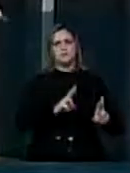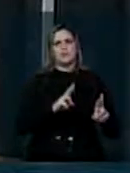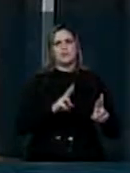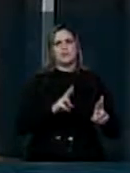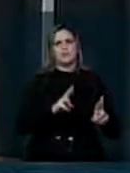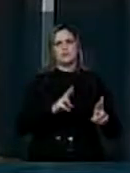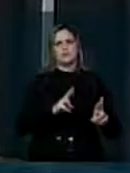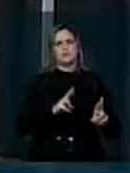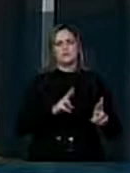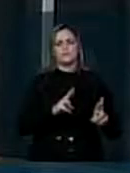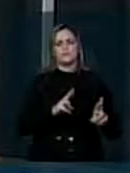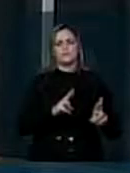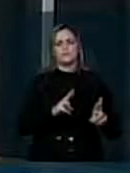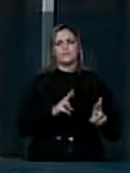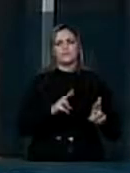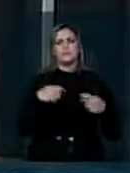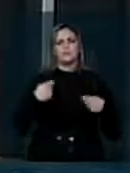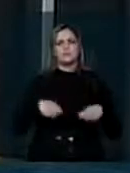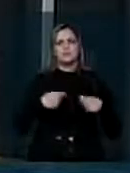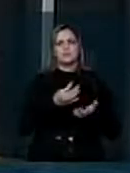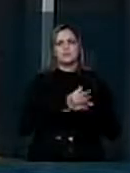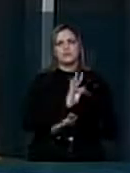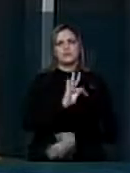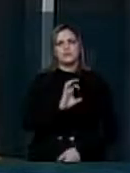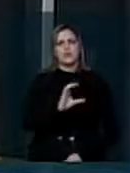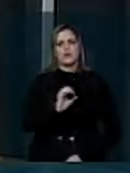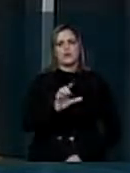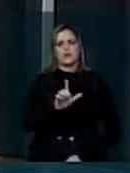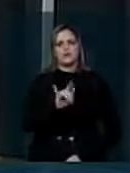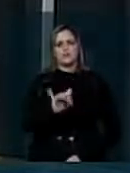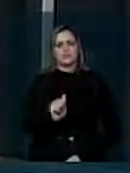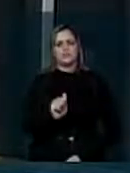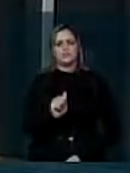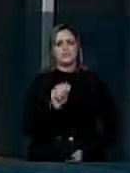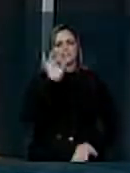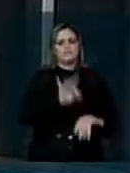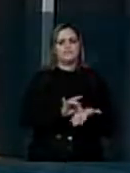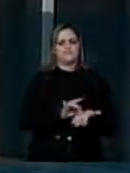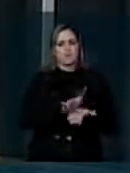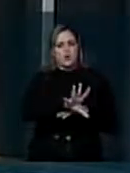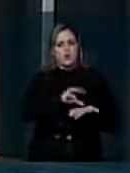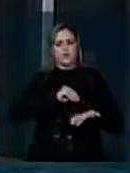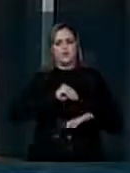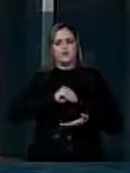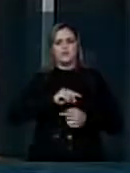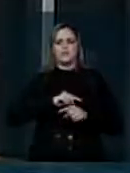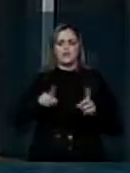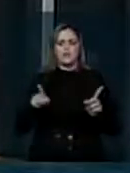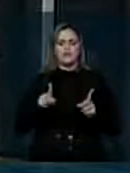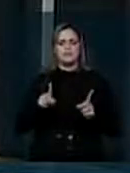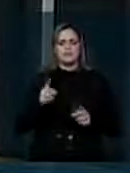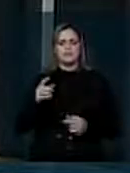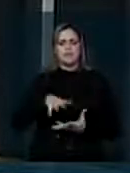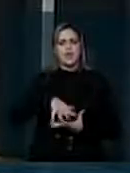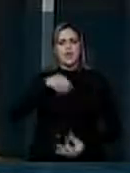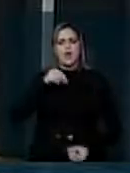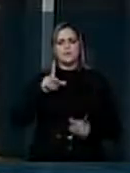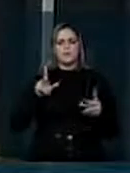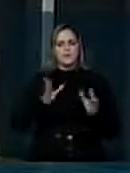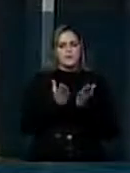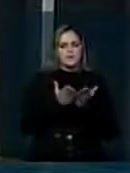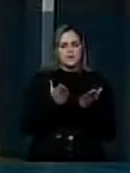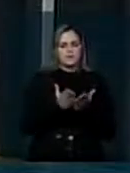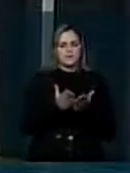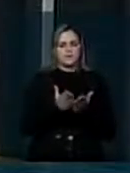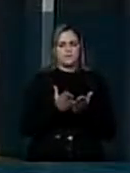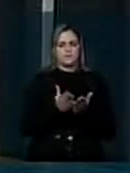teologia encarnada, histórica, mas a alma é bíblica. Não